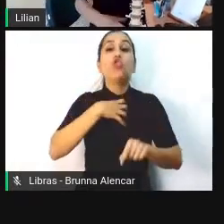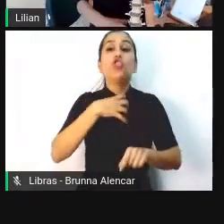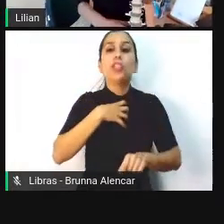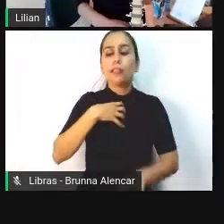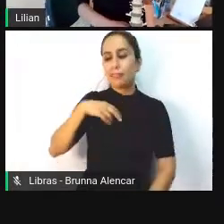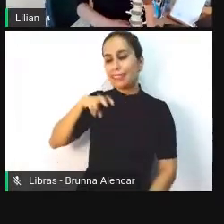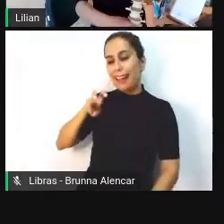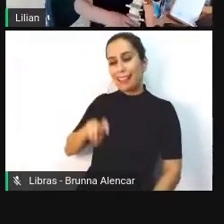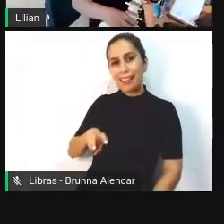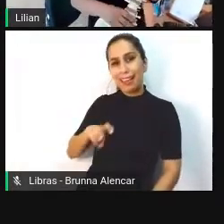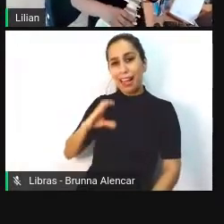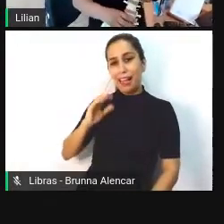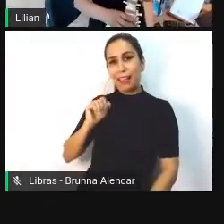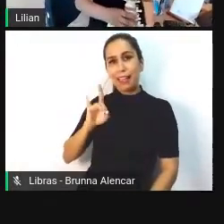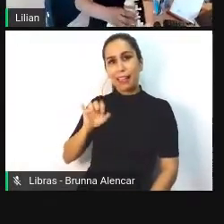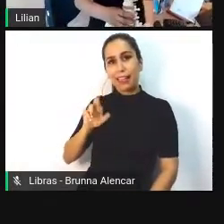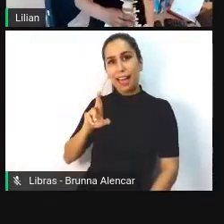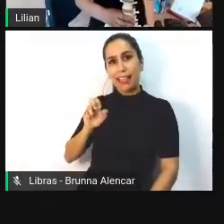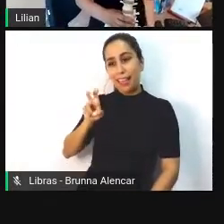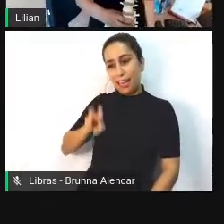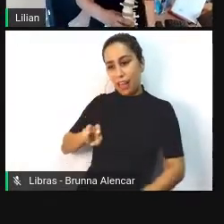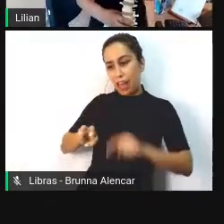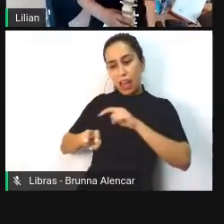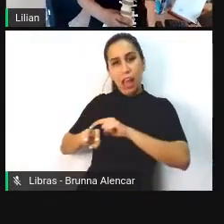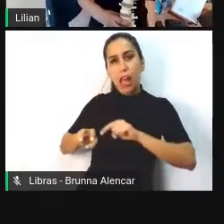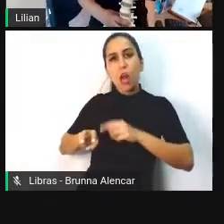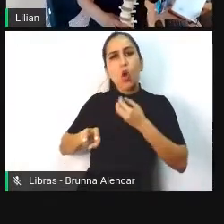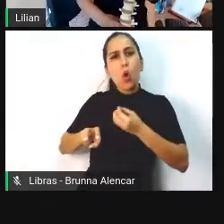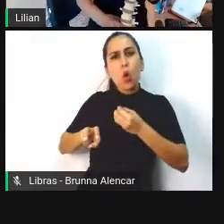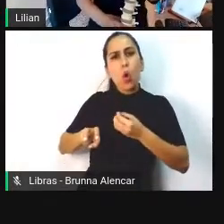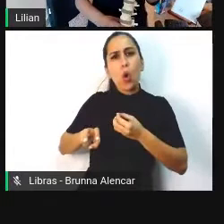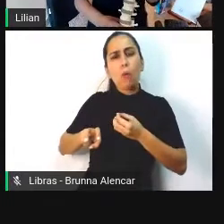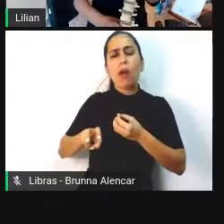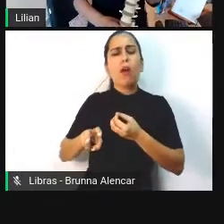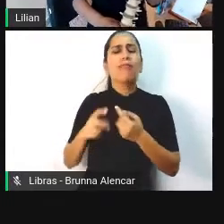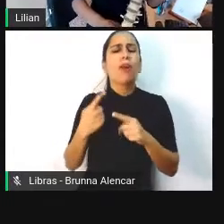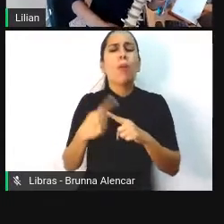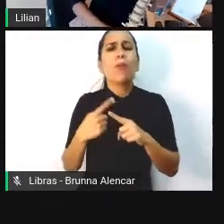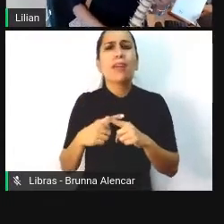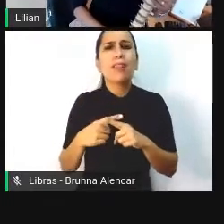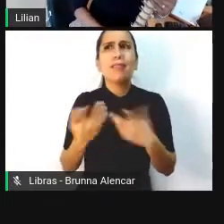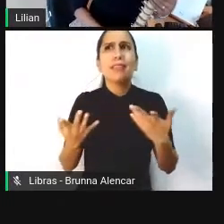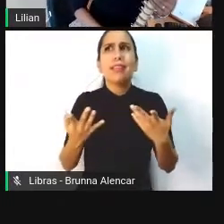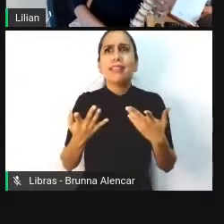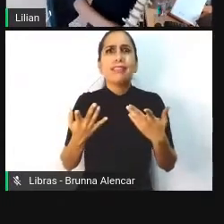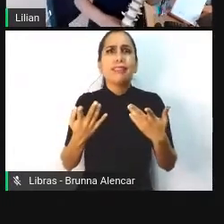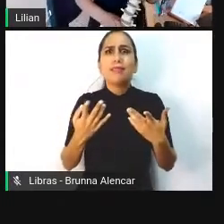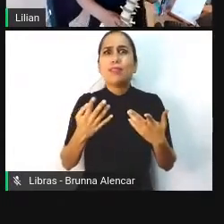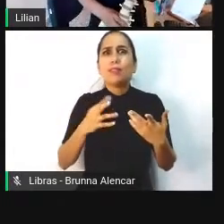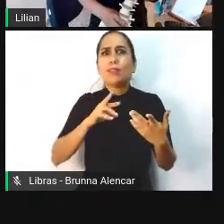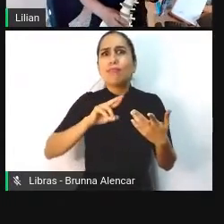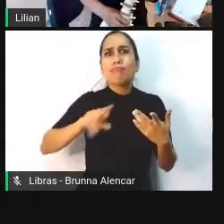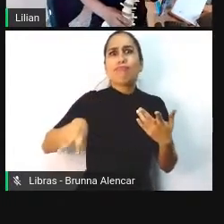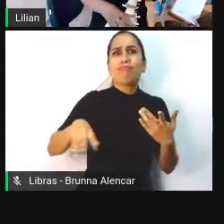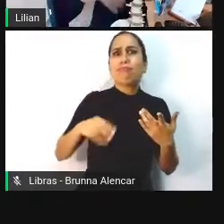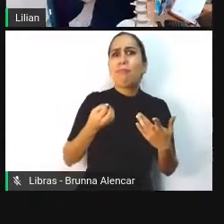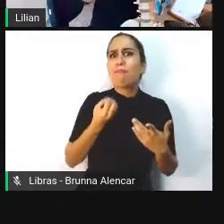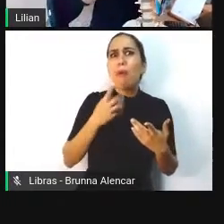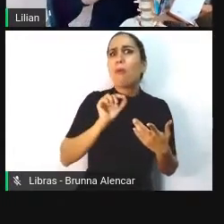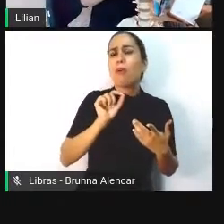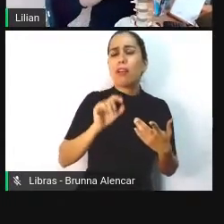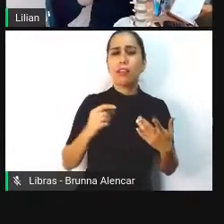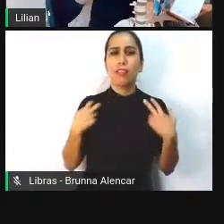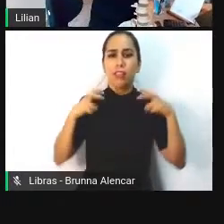conseguir entender por que a gente não pode sentar com um ângulo tão fechado e nem jogar o tronco tanto para